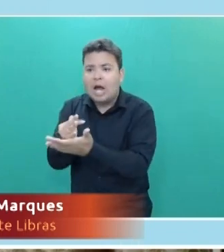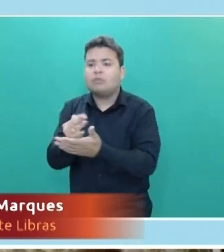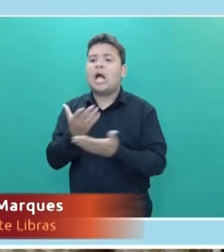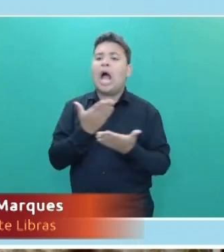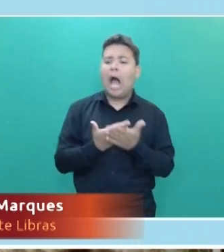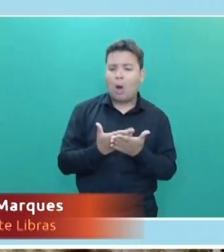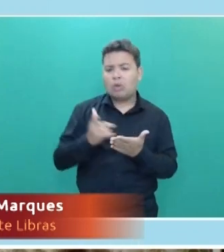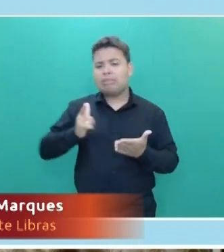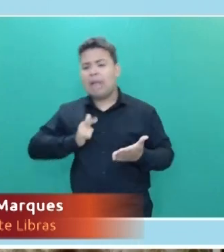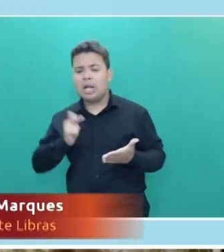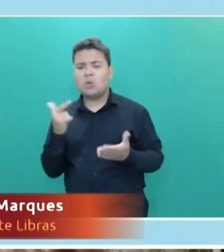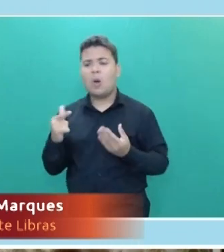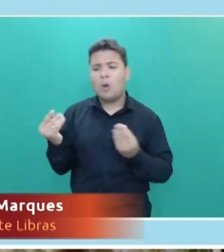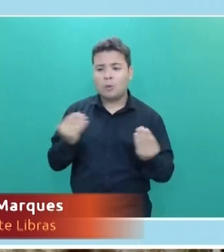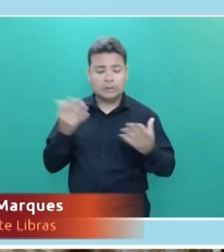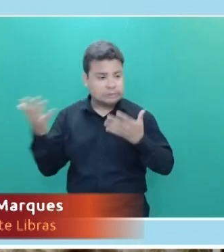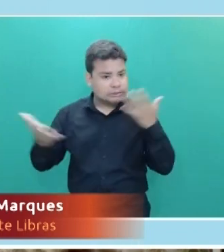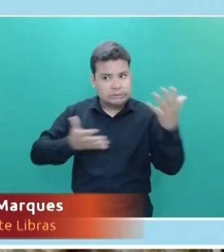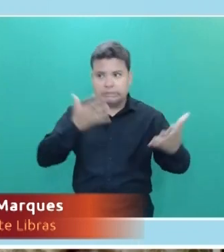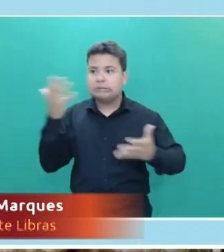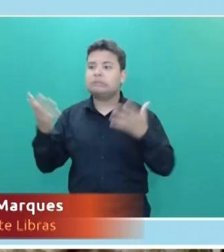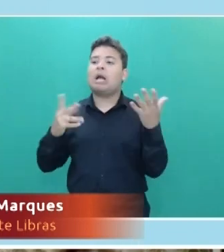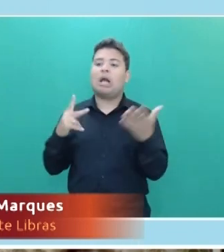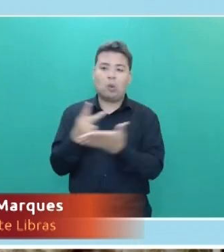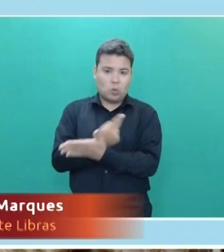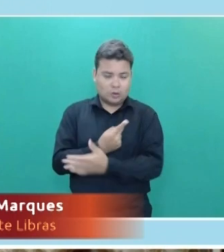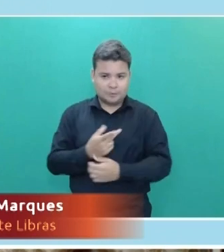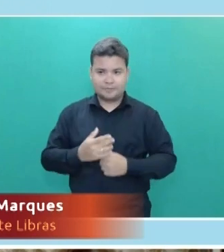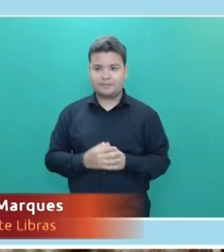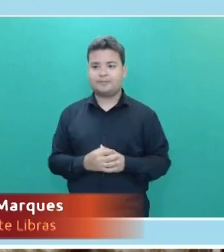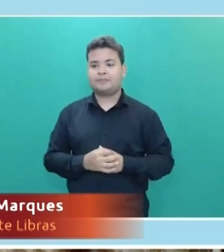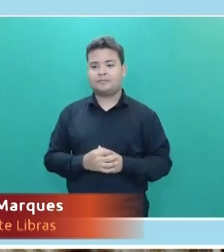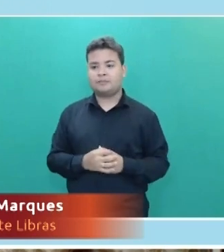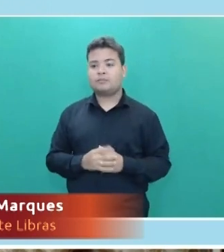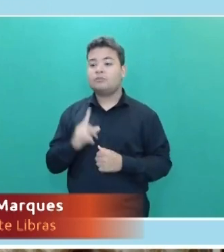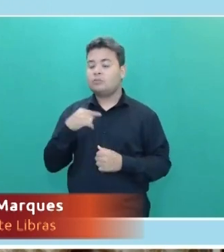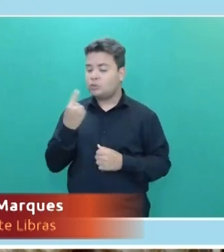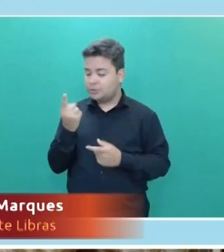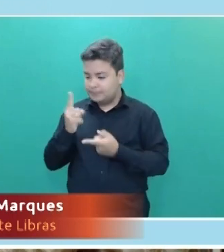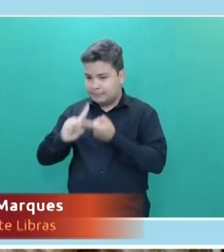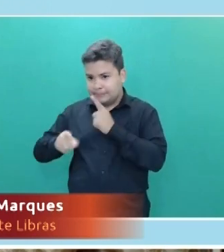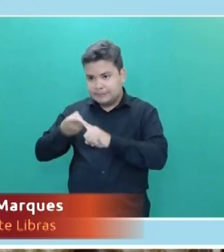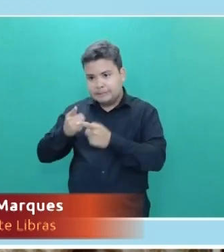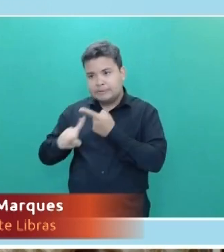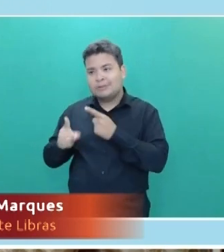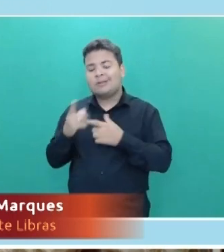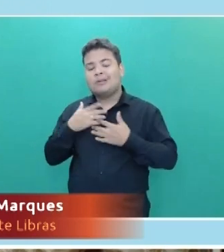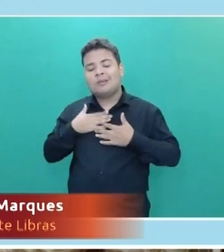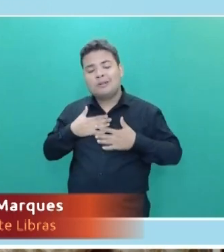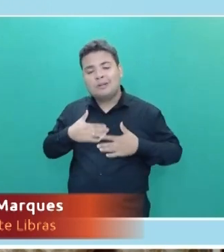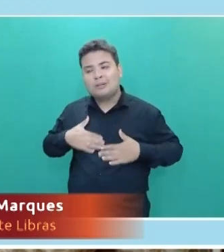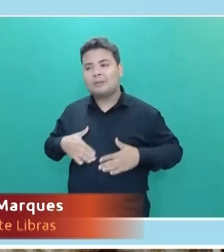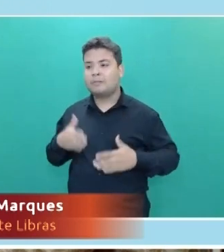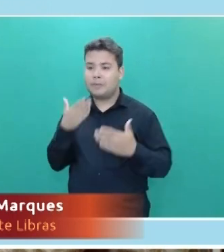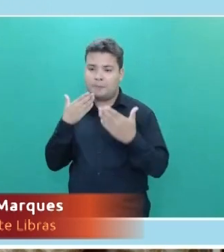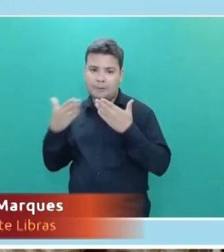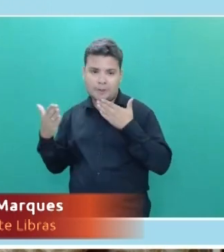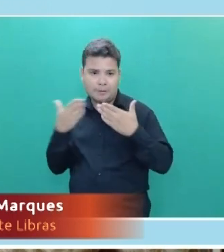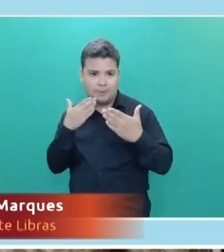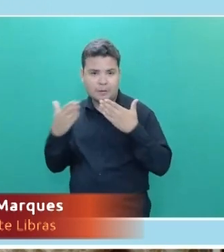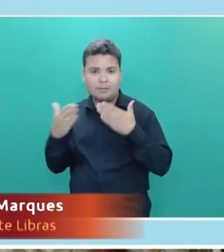aula, enfim, essa coisa toda. E a gente foi conversando com tranquilidade sobre isso,